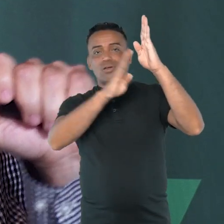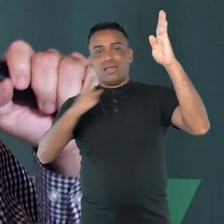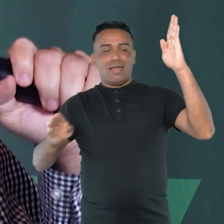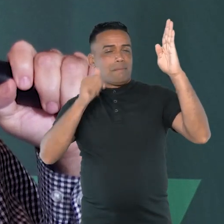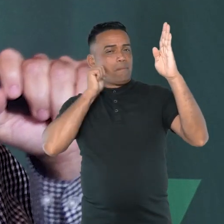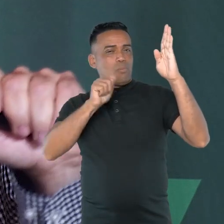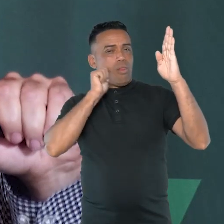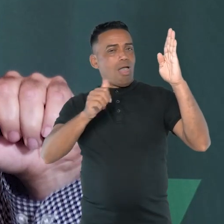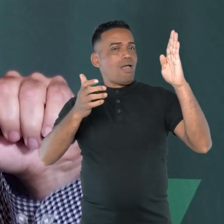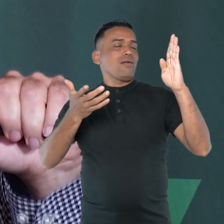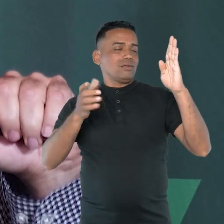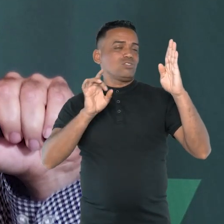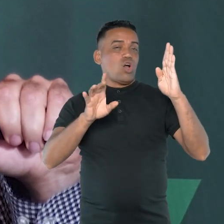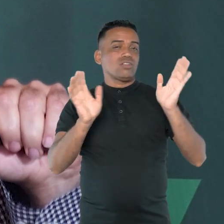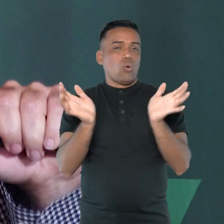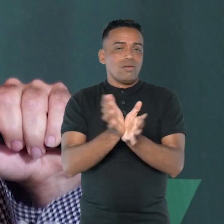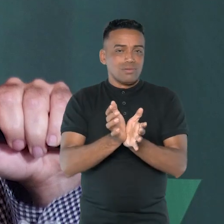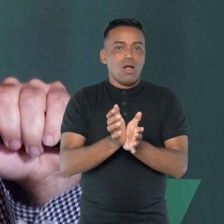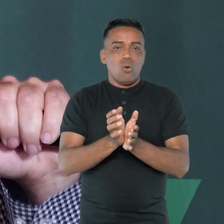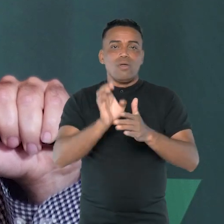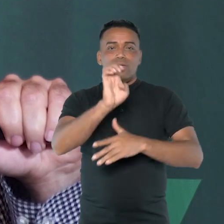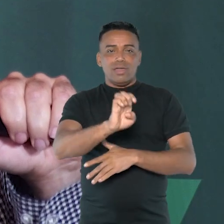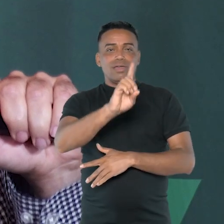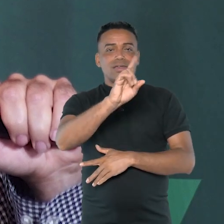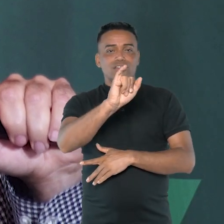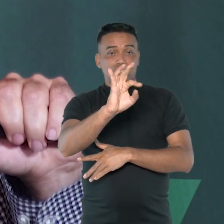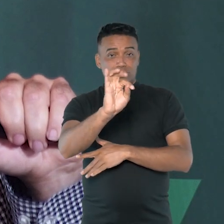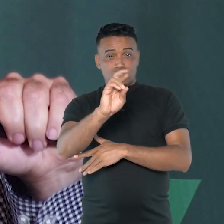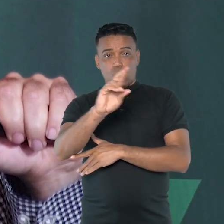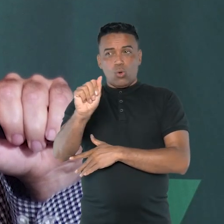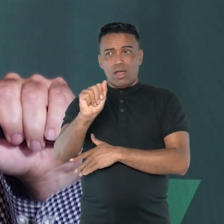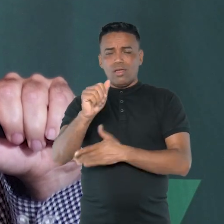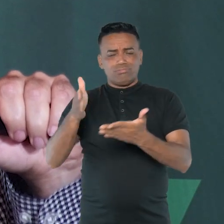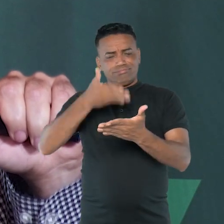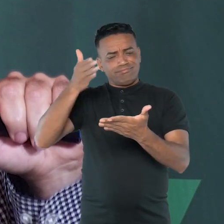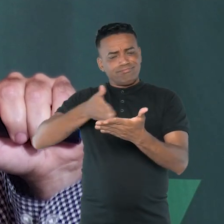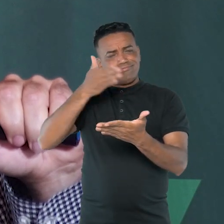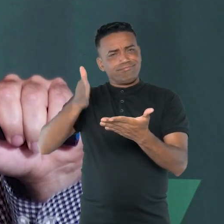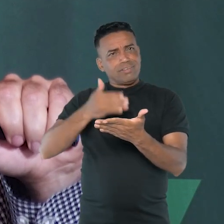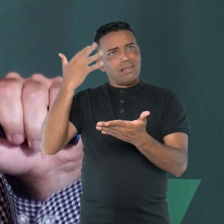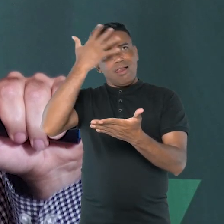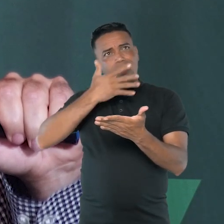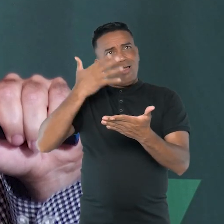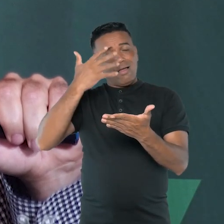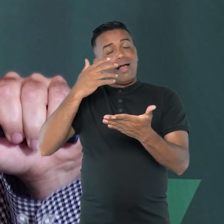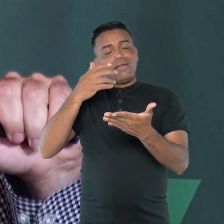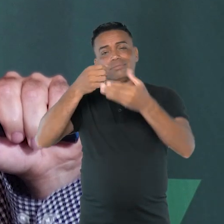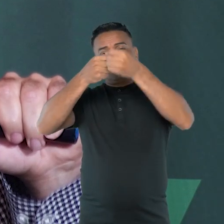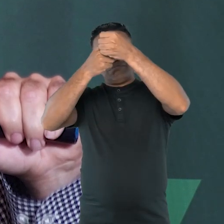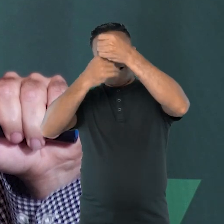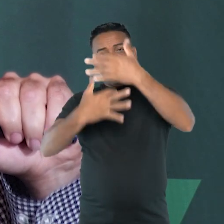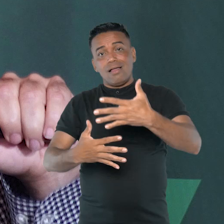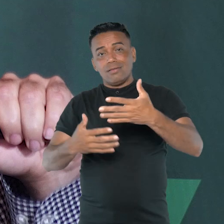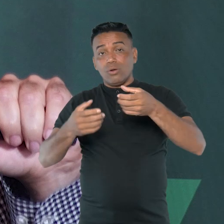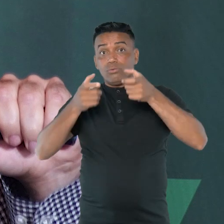Feminina, uma das mais bem-sucedidas coleções da editora. Certo dia, ao folhear minha edição autografada de Ilusão Literária, deparei-me com alguns comentários